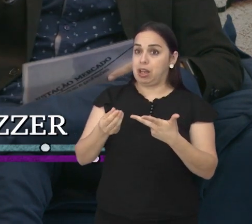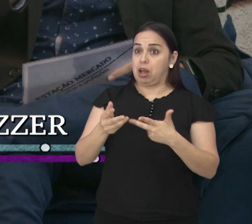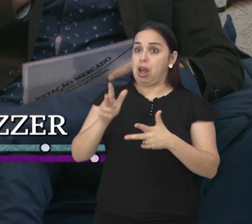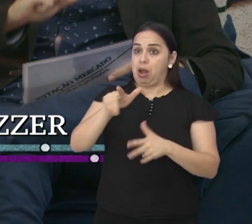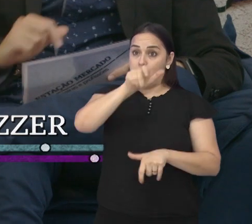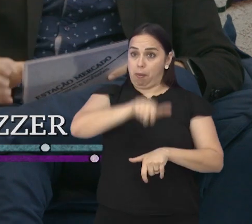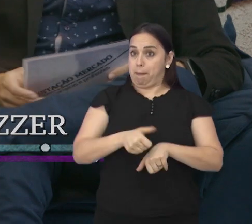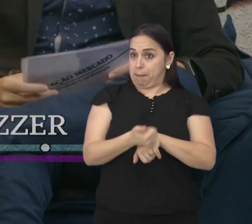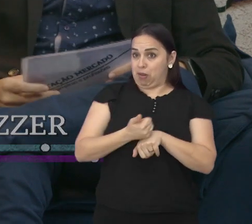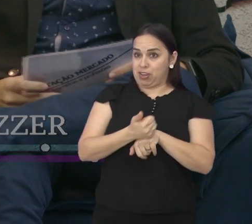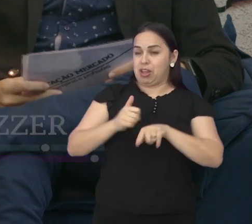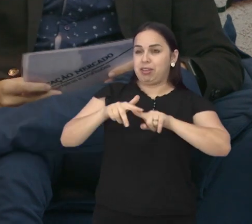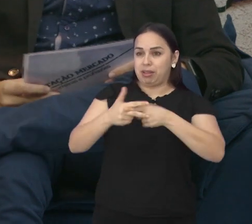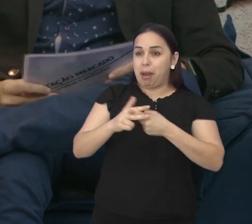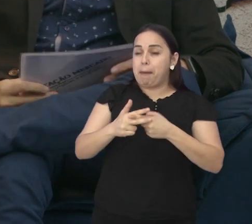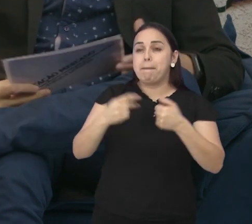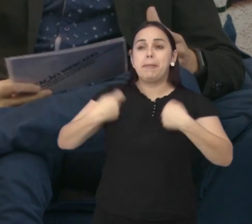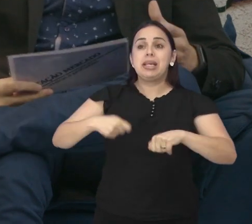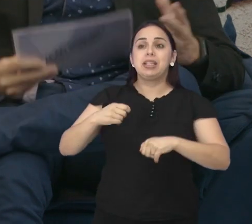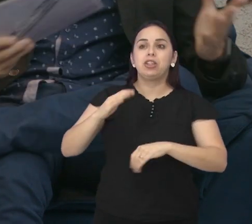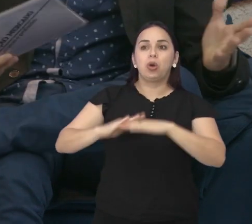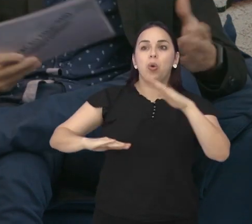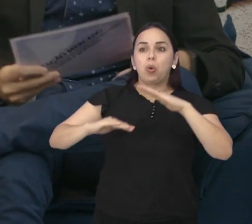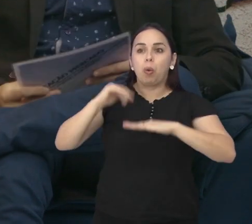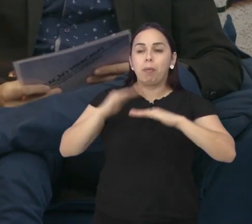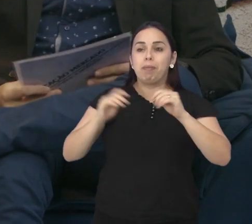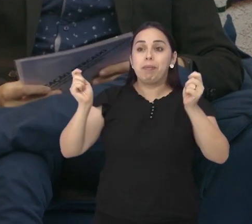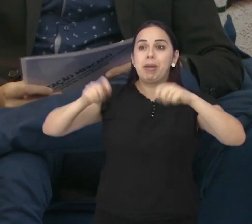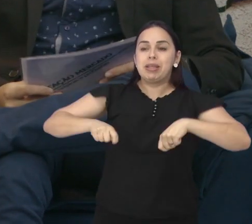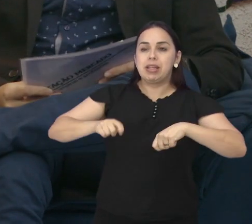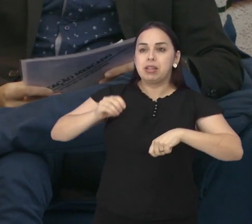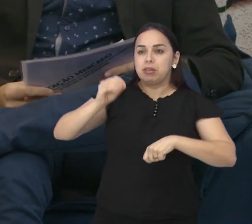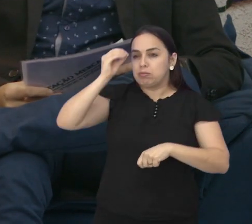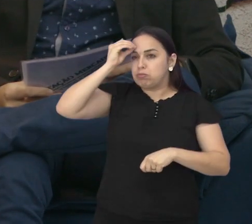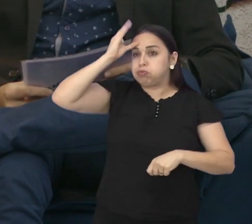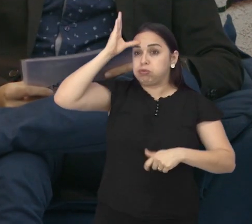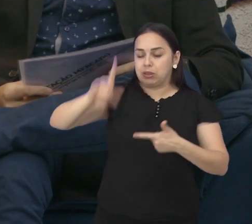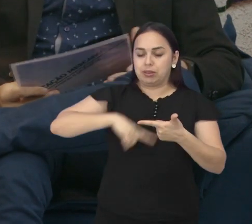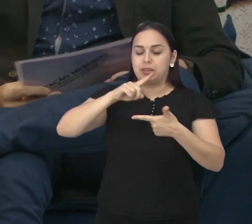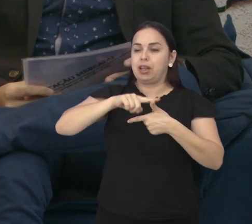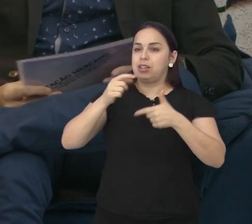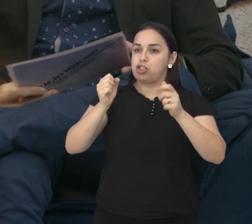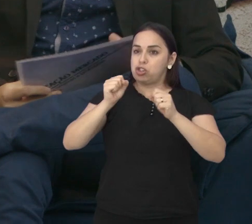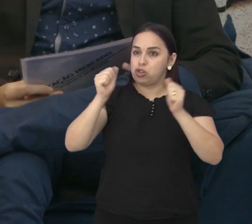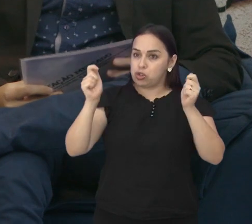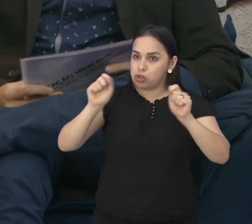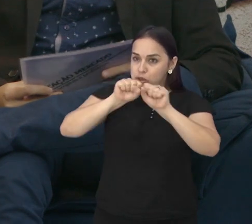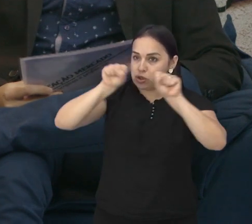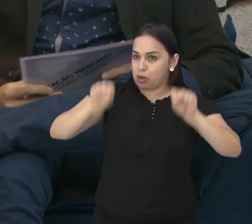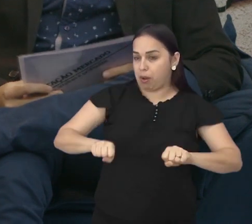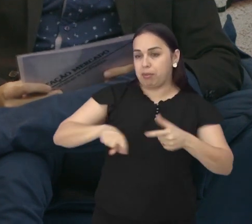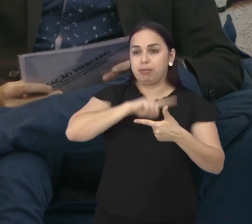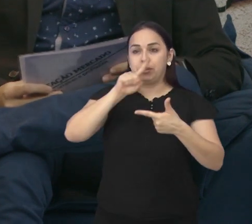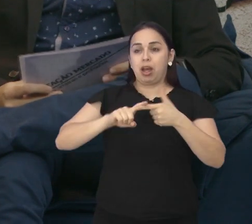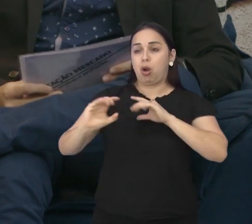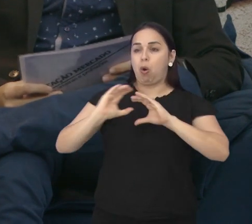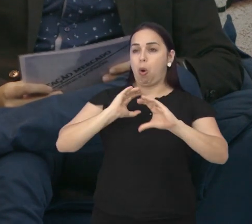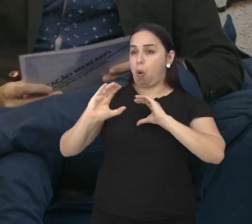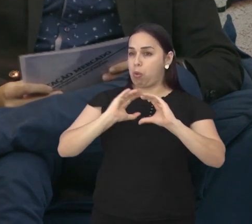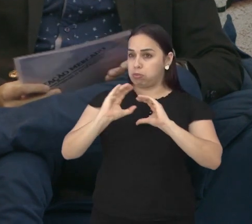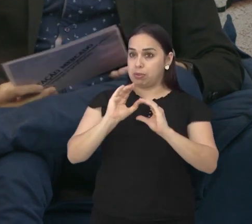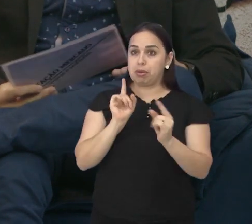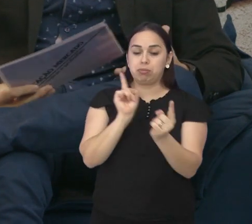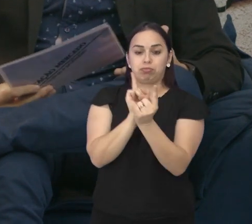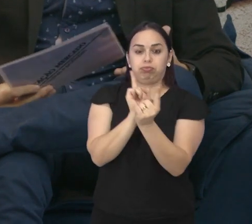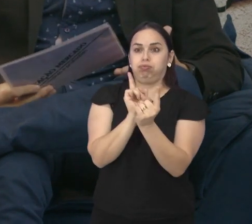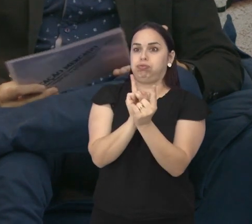os mecânicos devem ter competências mais amplas que envolvem conhecimento de software, habilidades de comunicação